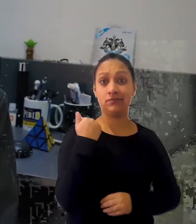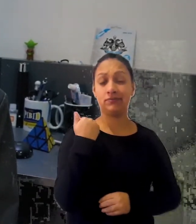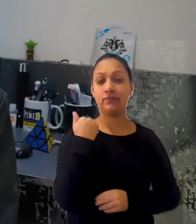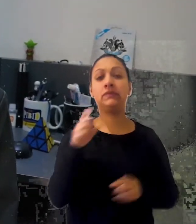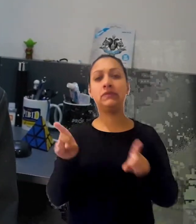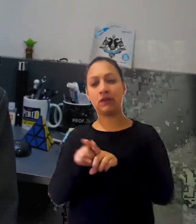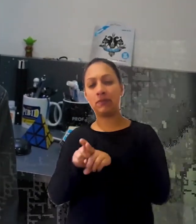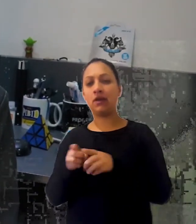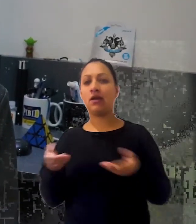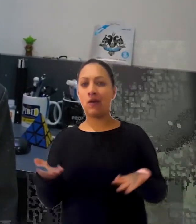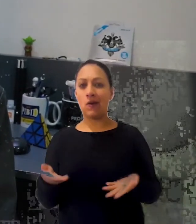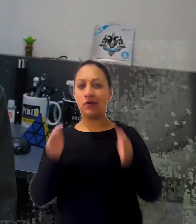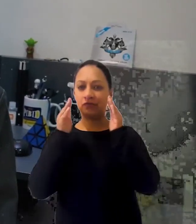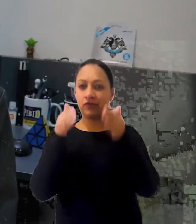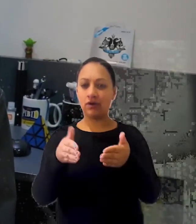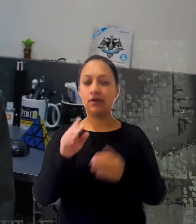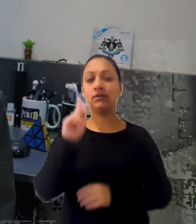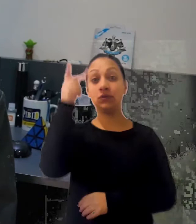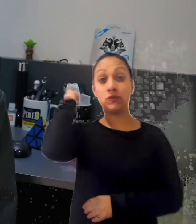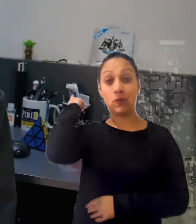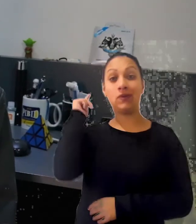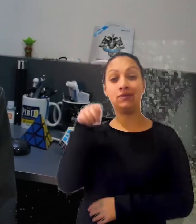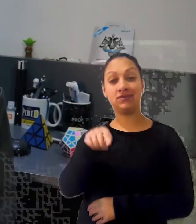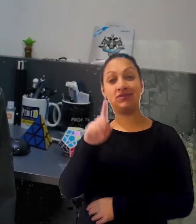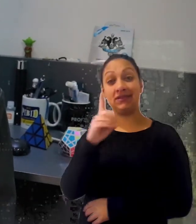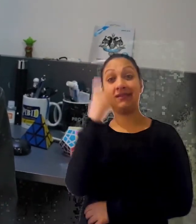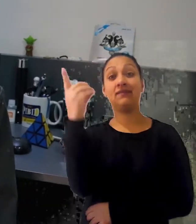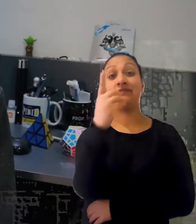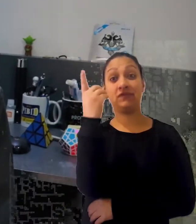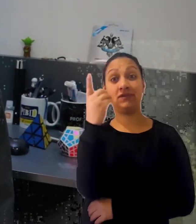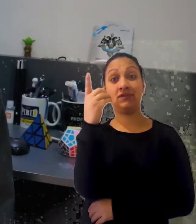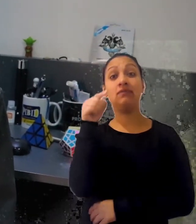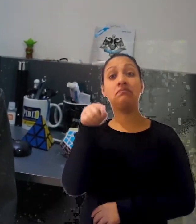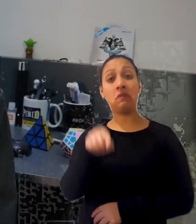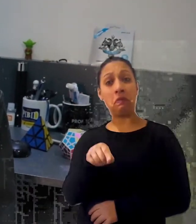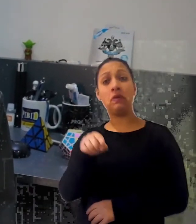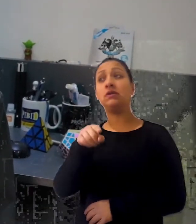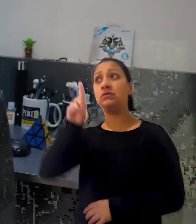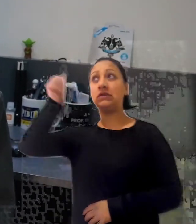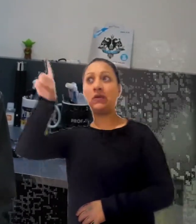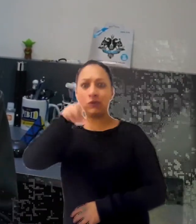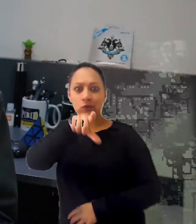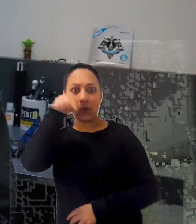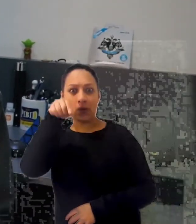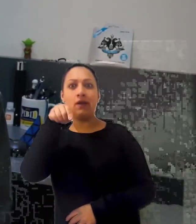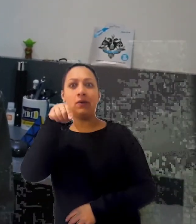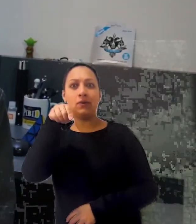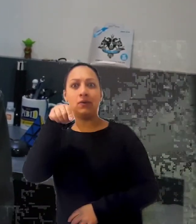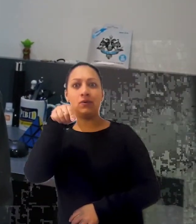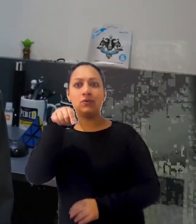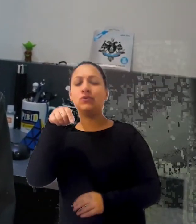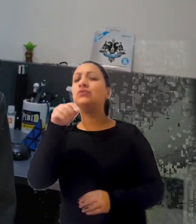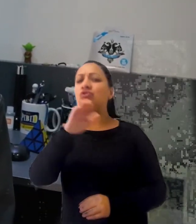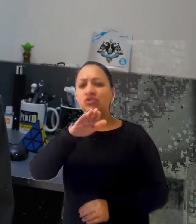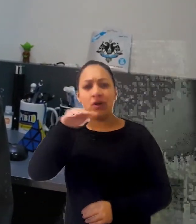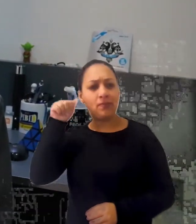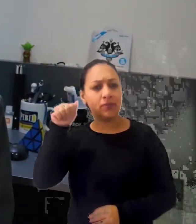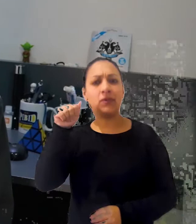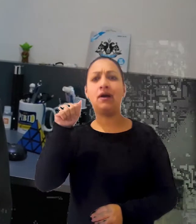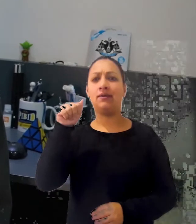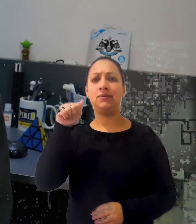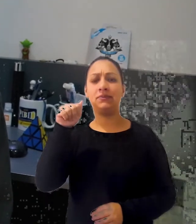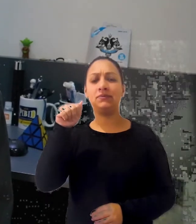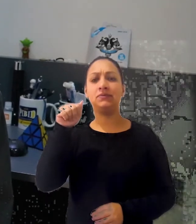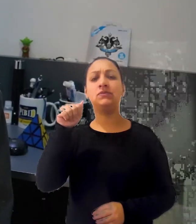morto. E se agora nós vamos focando em Davi. Davi foi escolhido por Deus. Davi teve o seu chamado por Deus. E em toda a